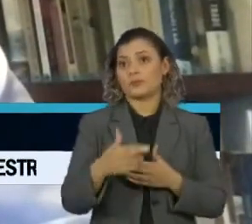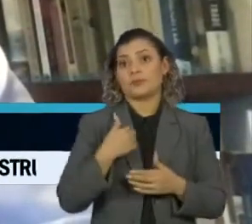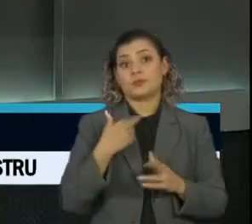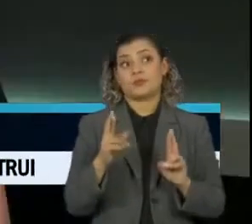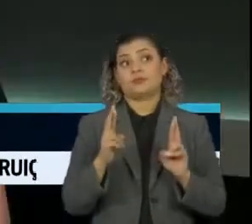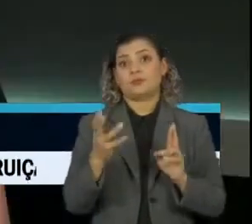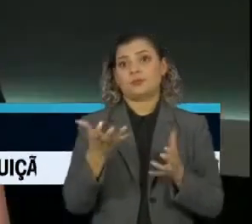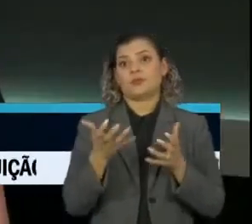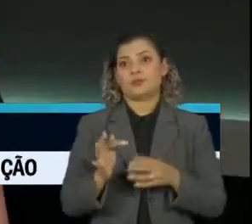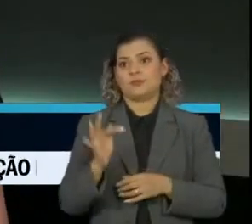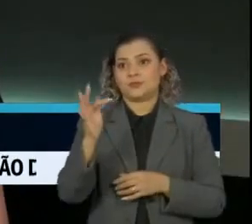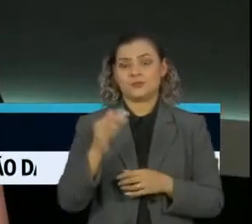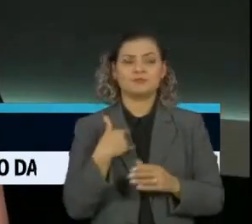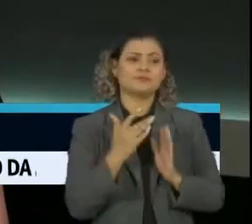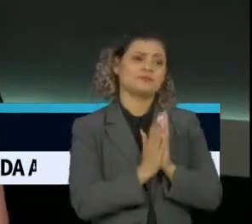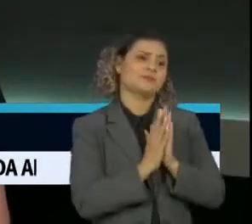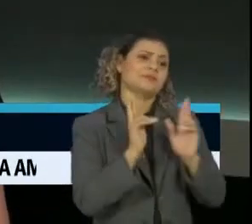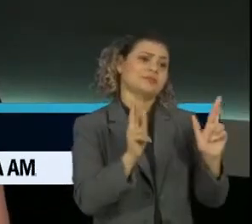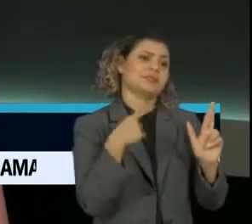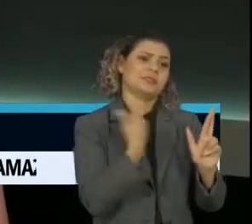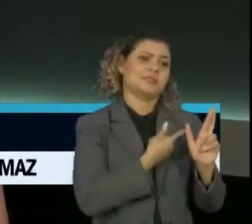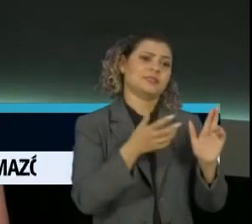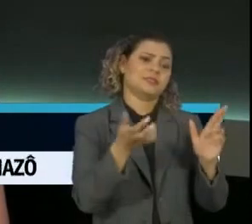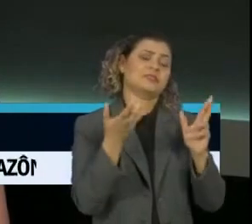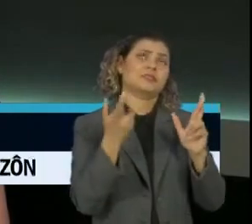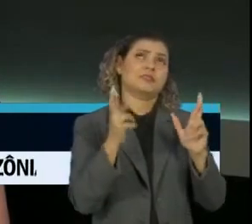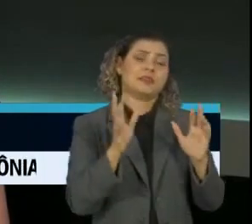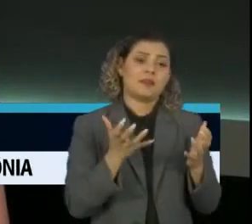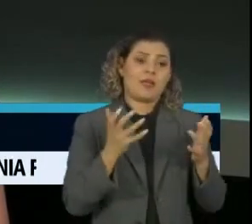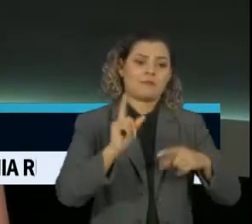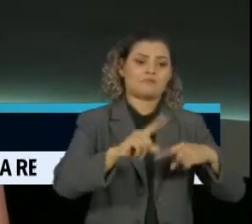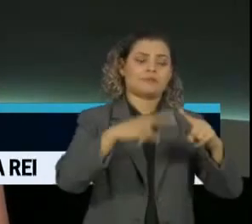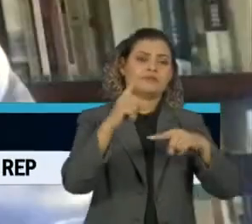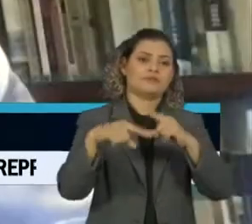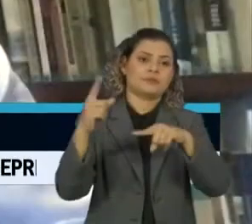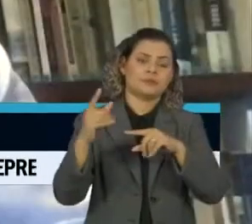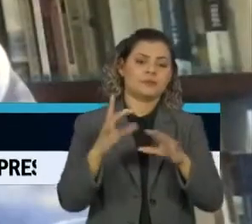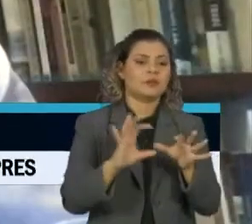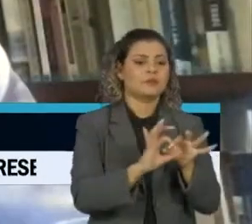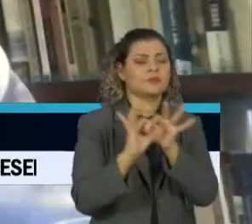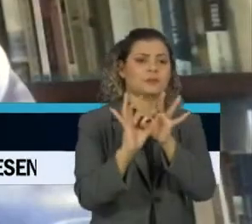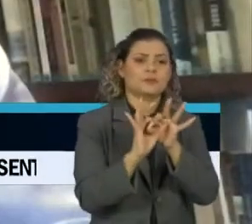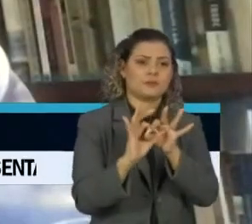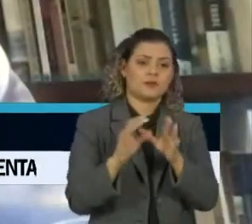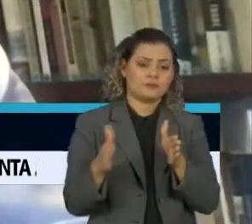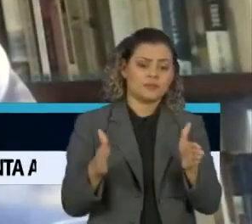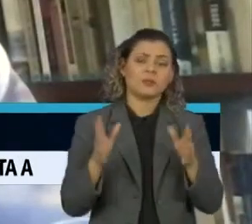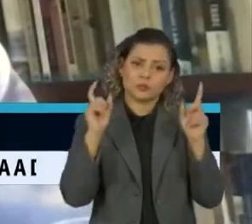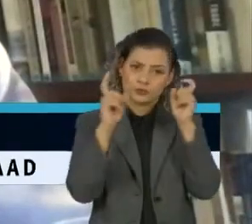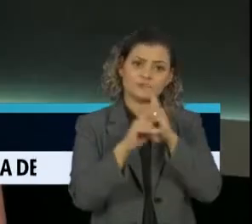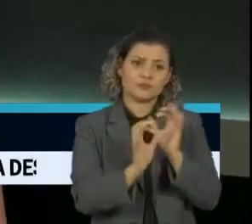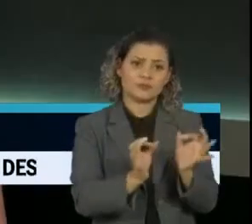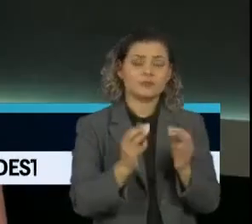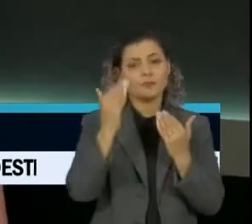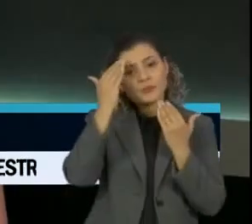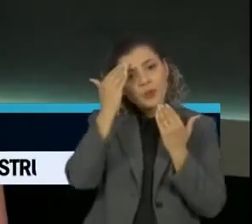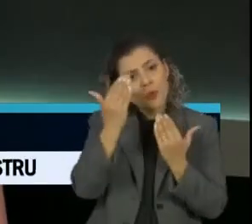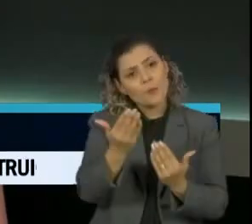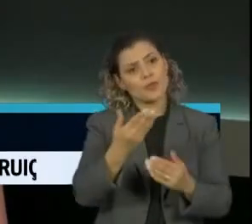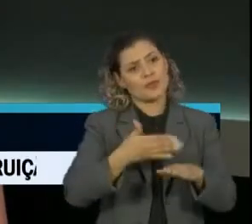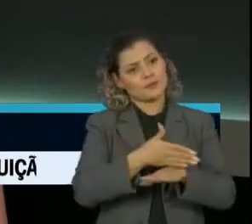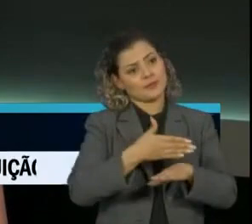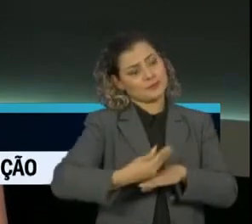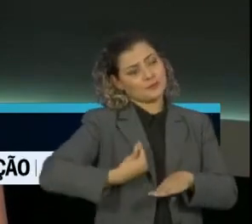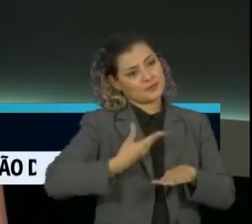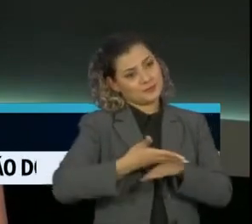para o futuro. É o que todos nós esperamos, não é? Que seja um legado para esse momento tão difícil. Muito obrigada por estar aqui